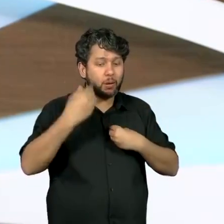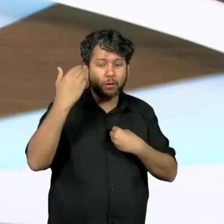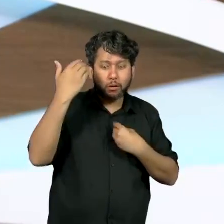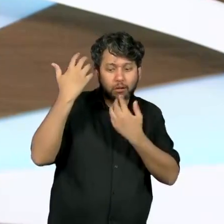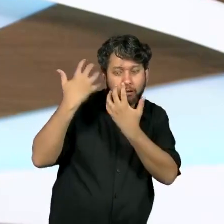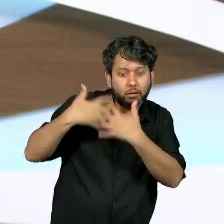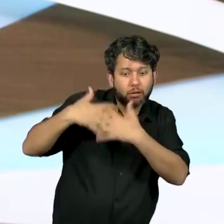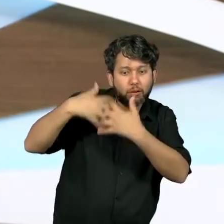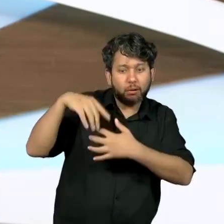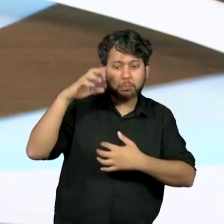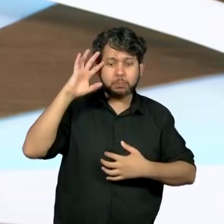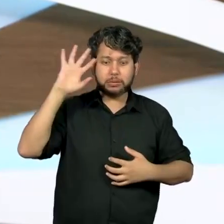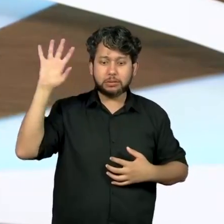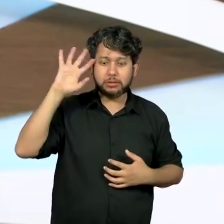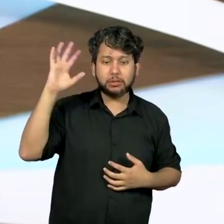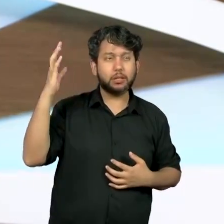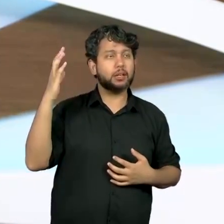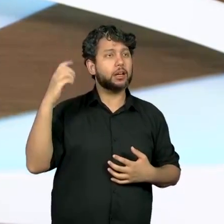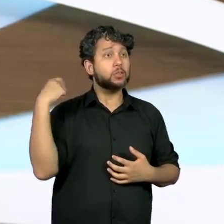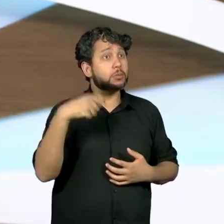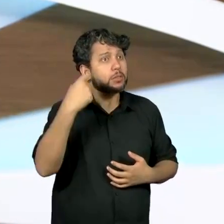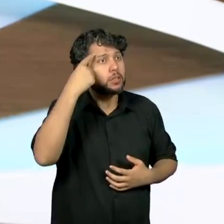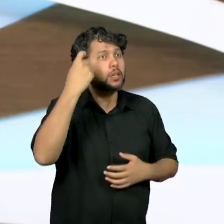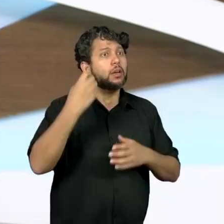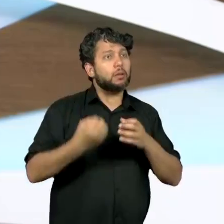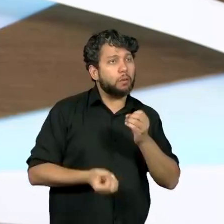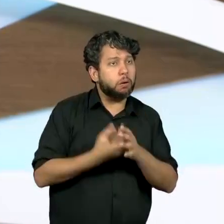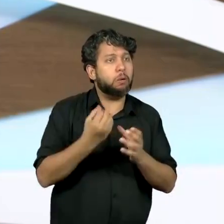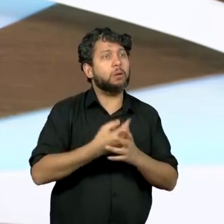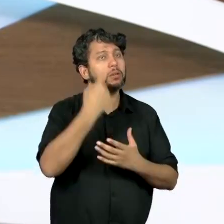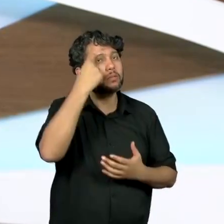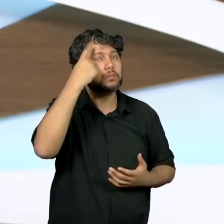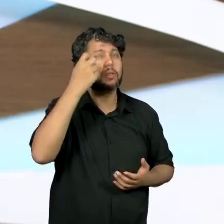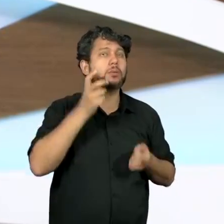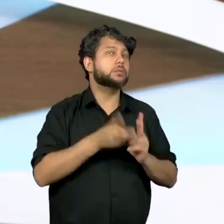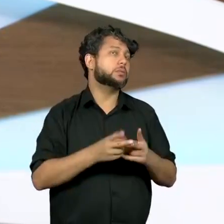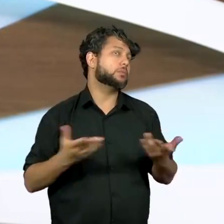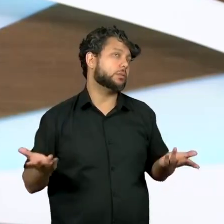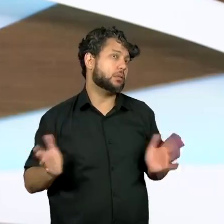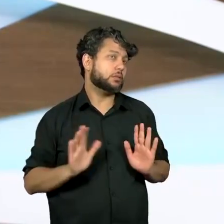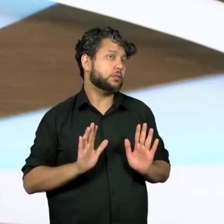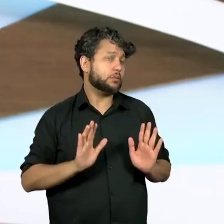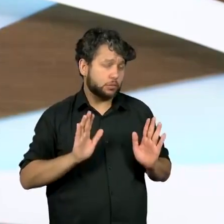revermos e inventarmos constantemente a língua e tudo o resto.